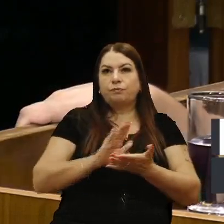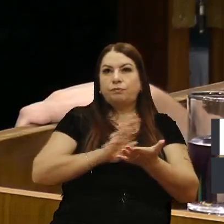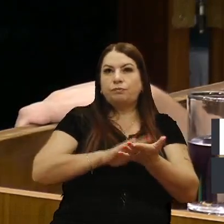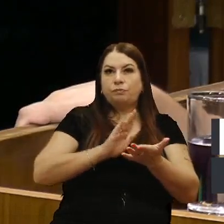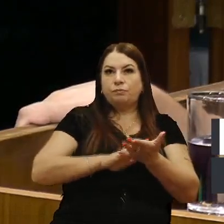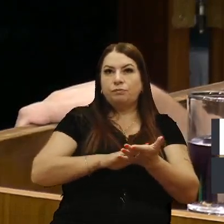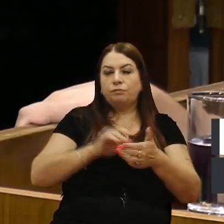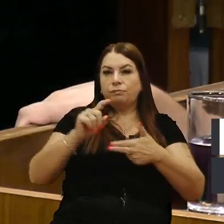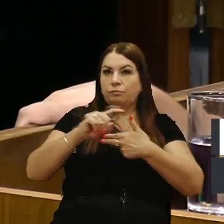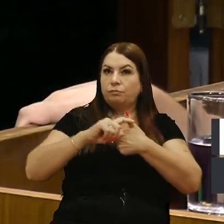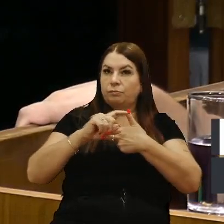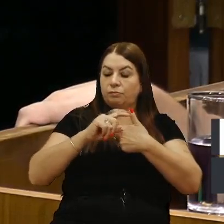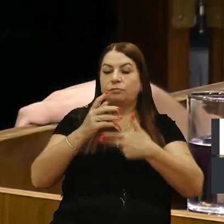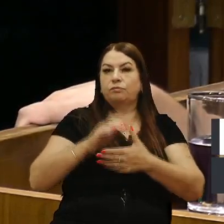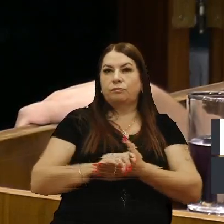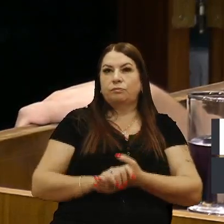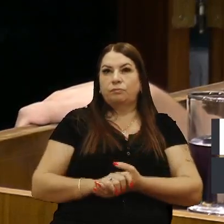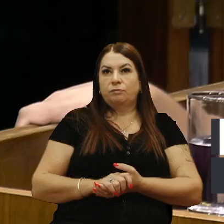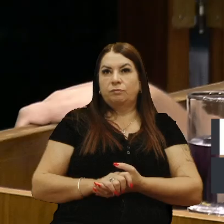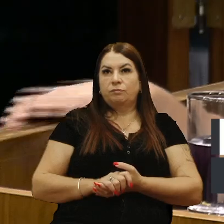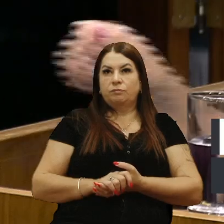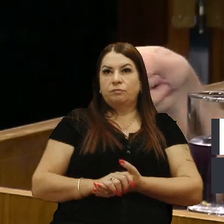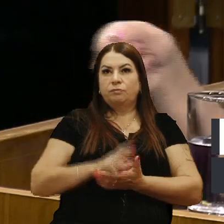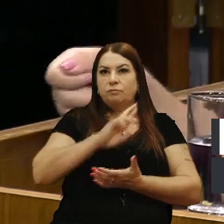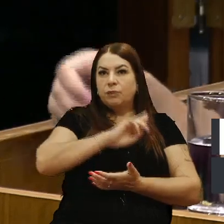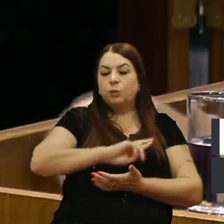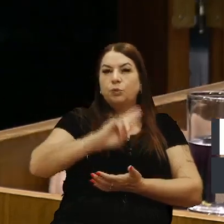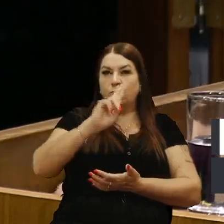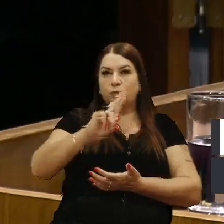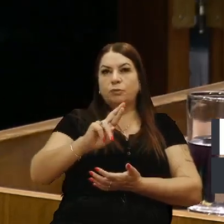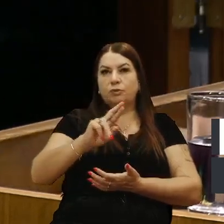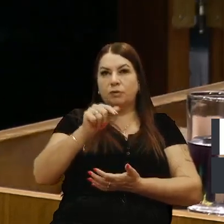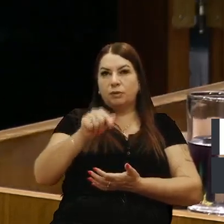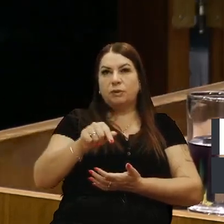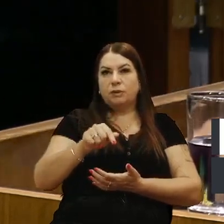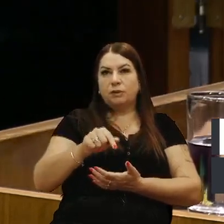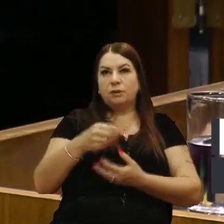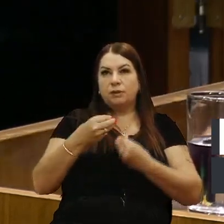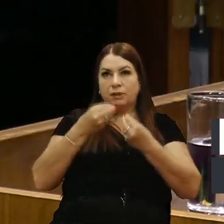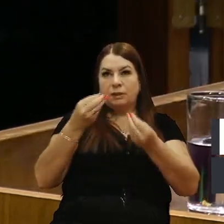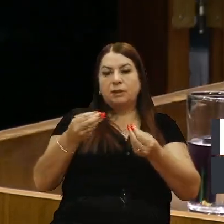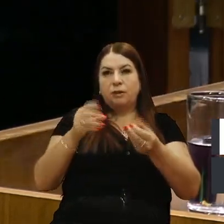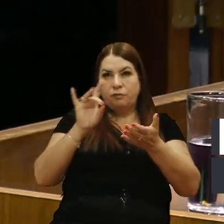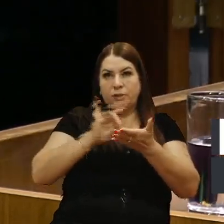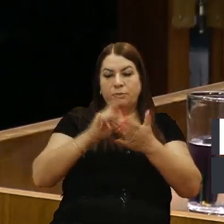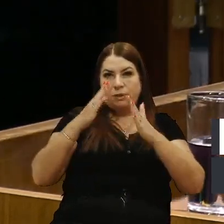do Executivo os resultados que realmente sejam a entrega.